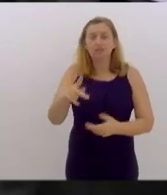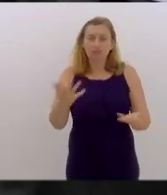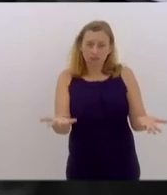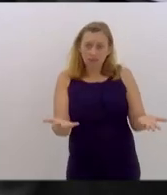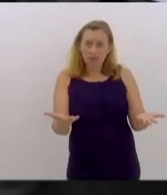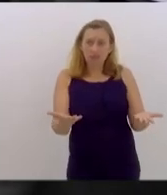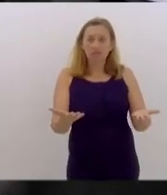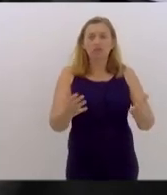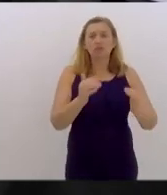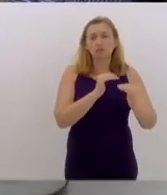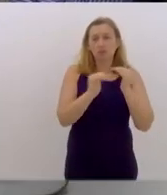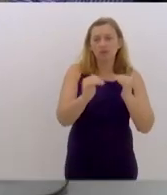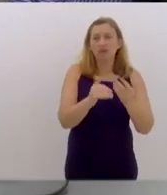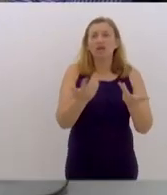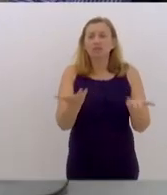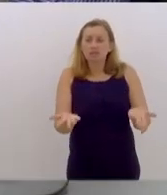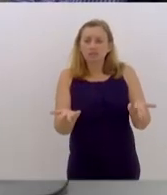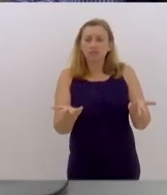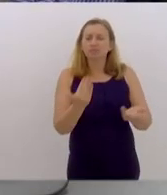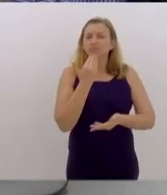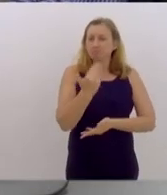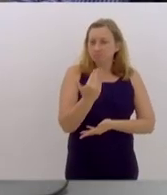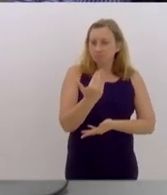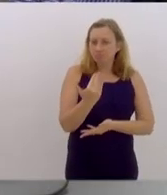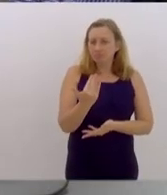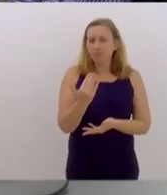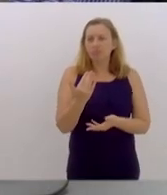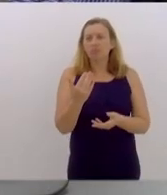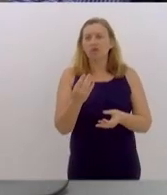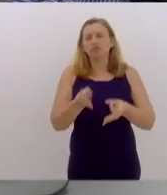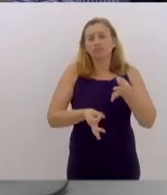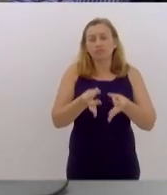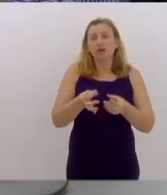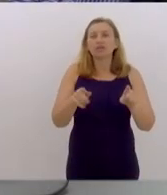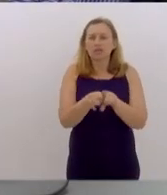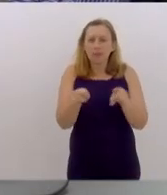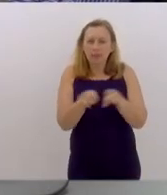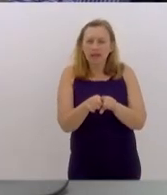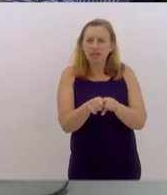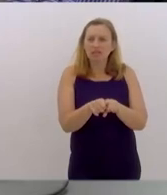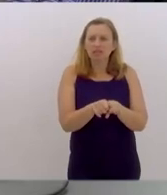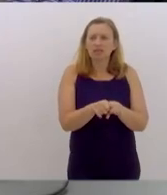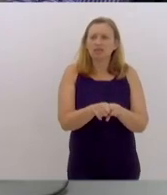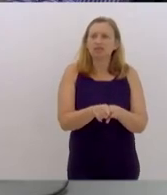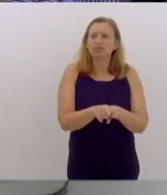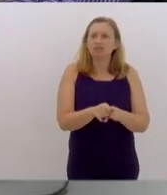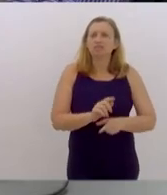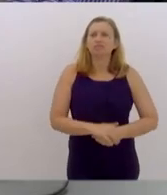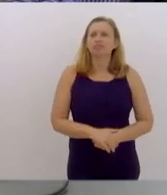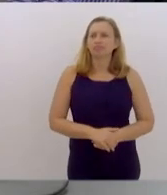concedido para super lhe aqui é uma auditoria que a gente tá pedindo o tribunal a gente também é